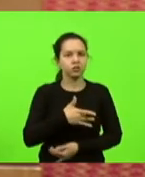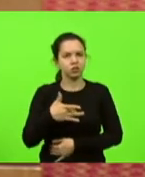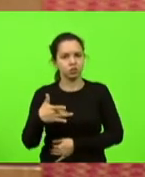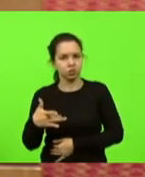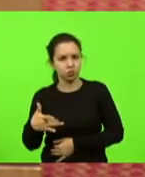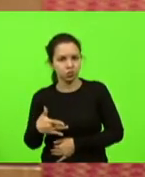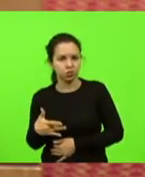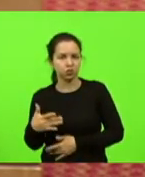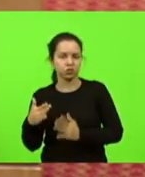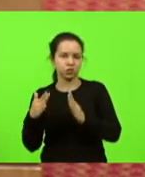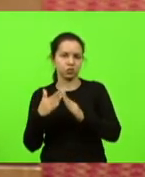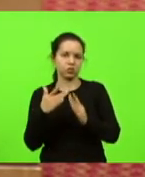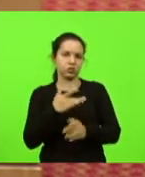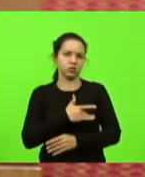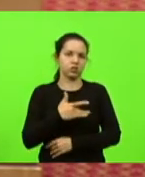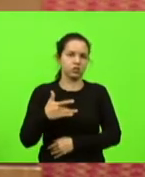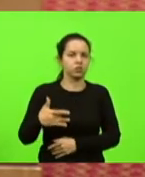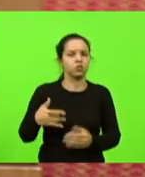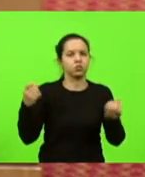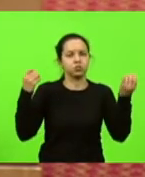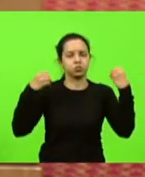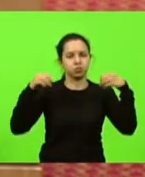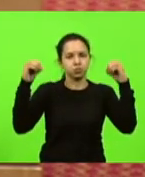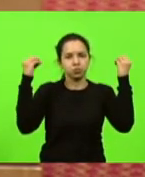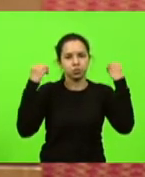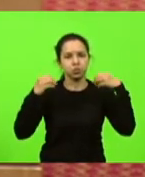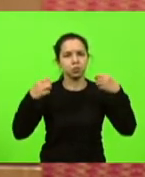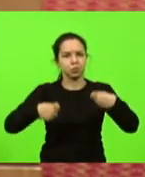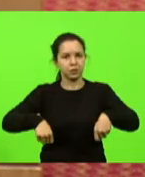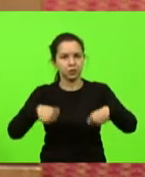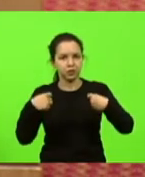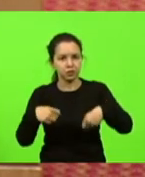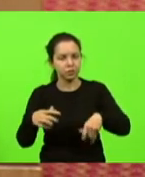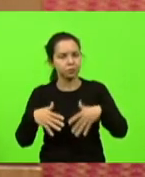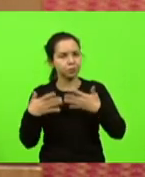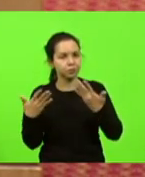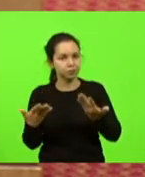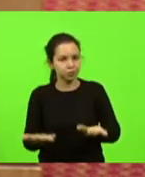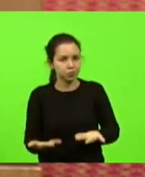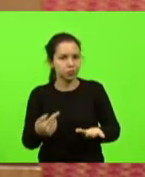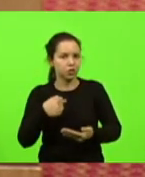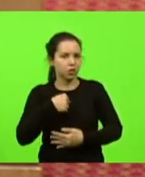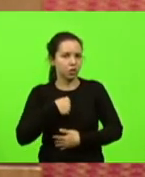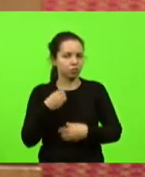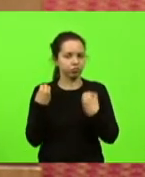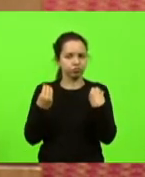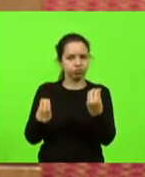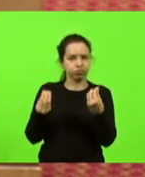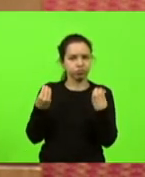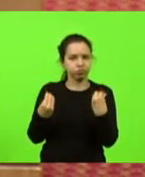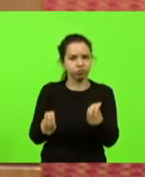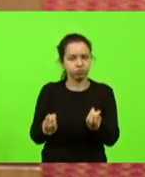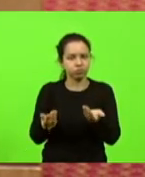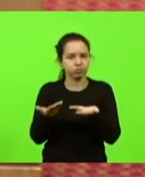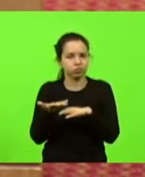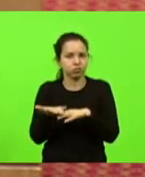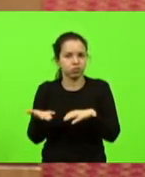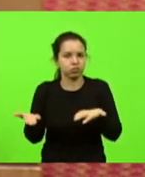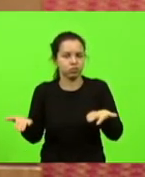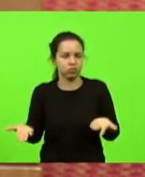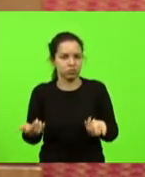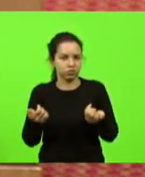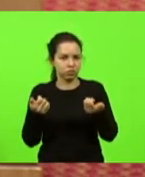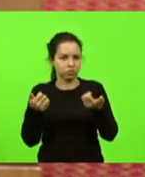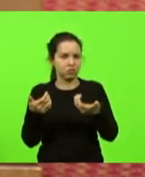posto de saúde, a ambulância que precisa. Então, eu fico indignado com essas posições